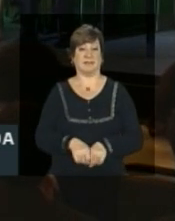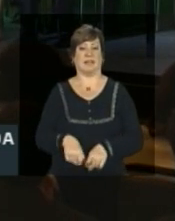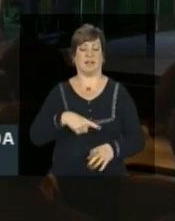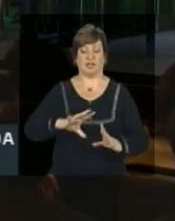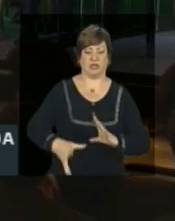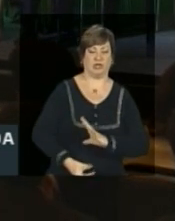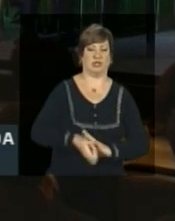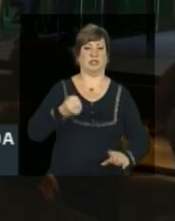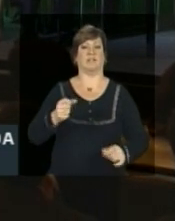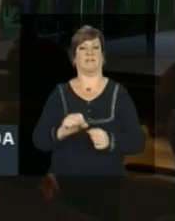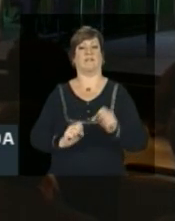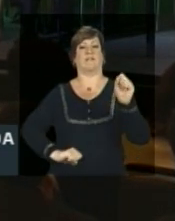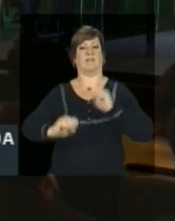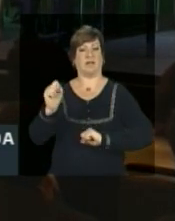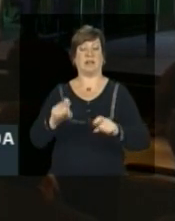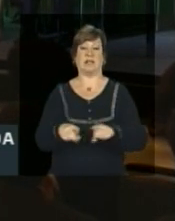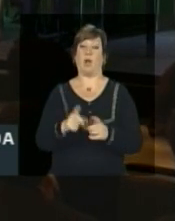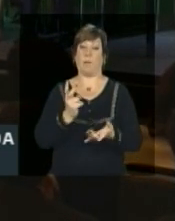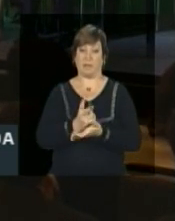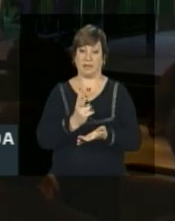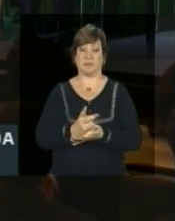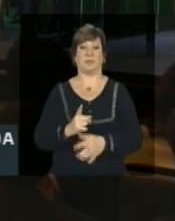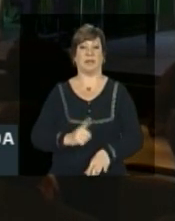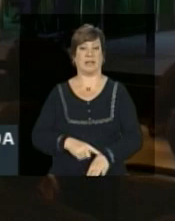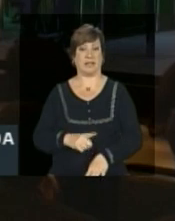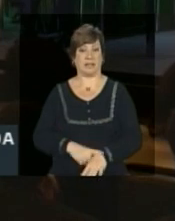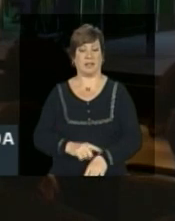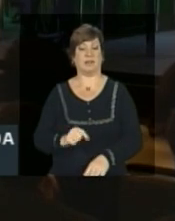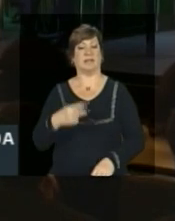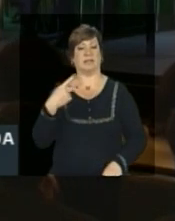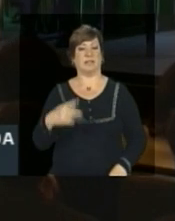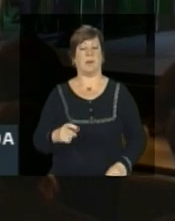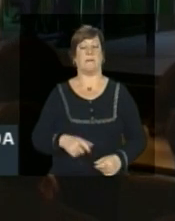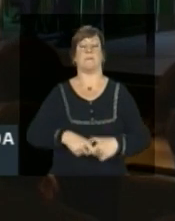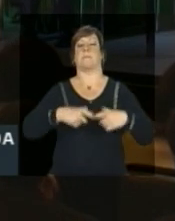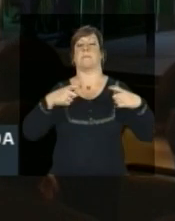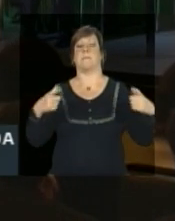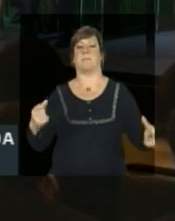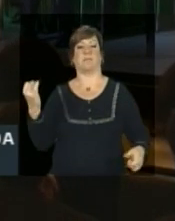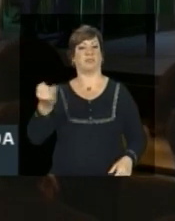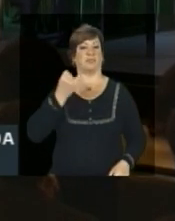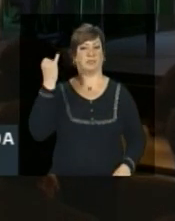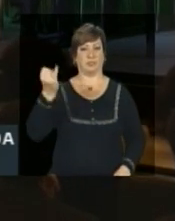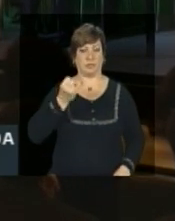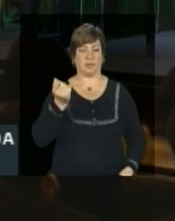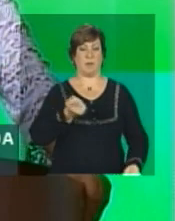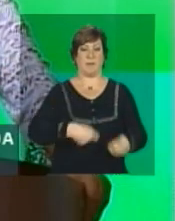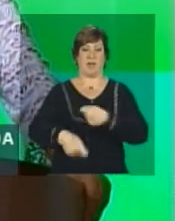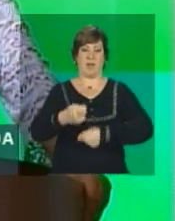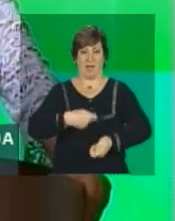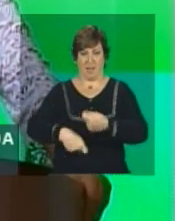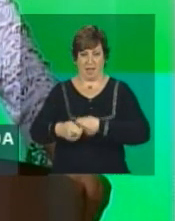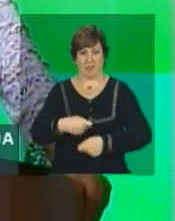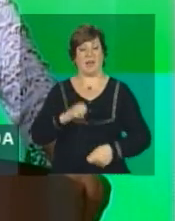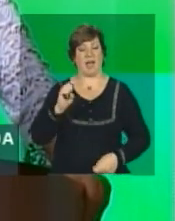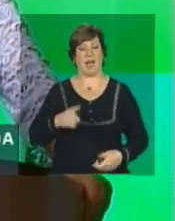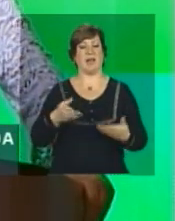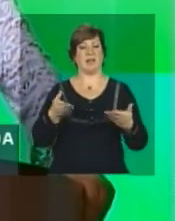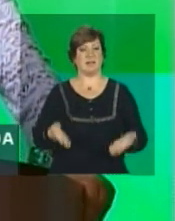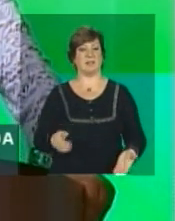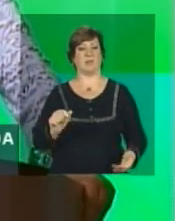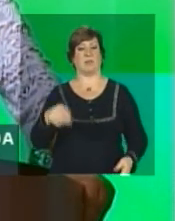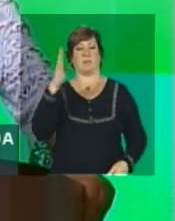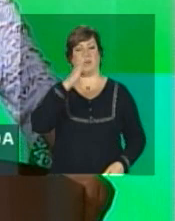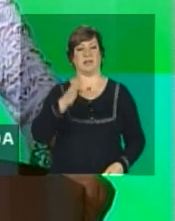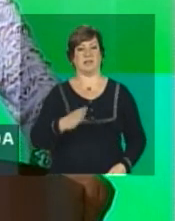extrai e produz, e, ao mesmo tempo, seu maior e mais importante mercado. É isso que é